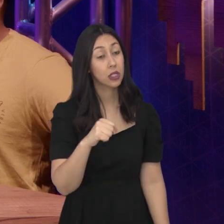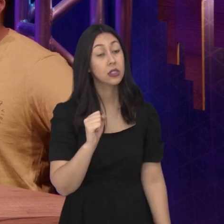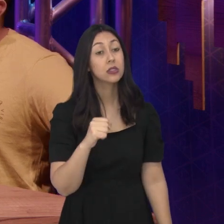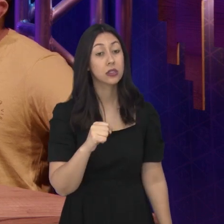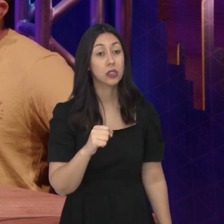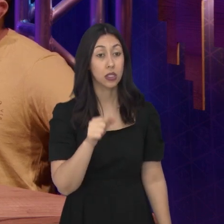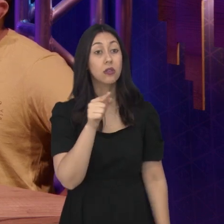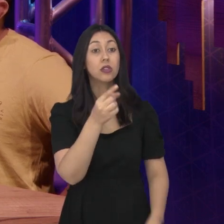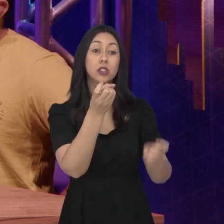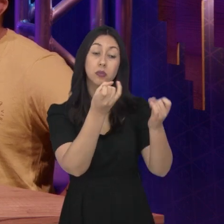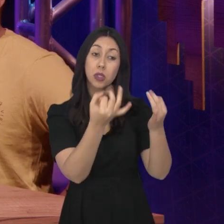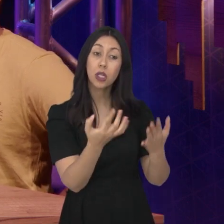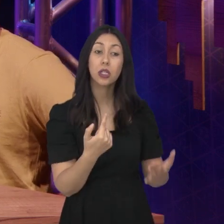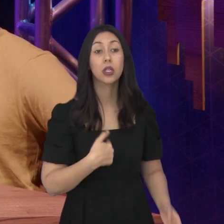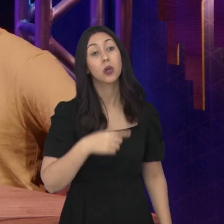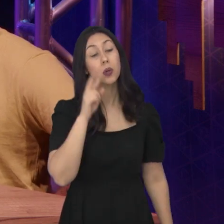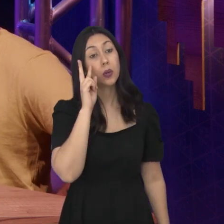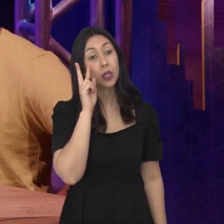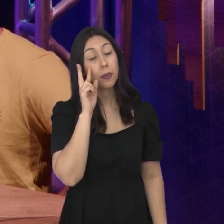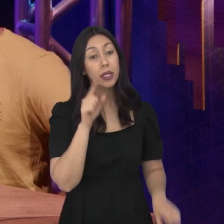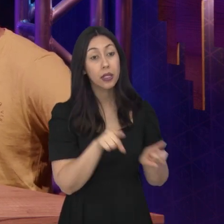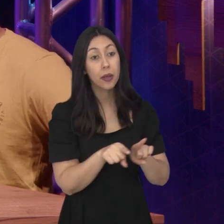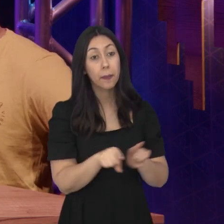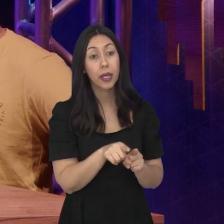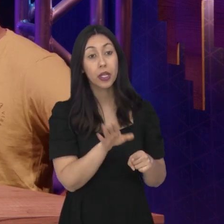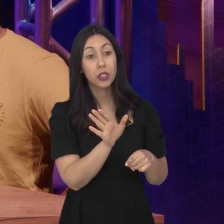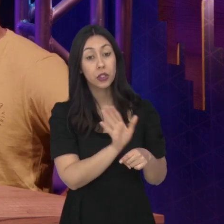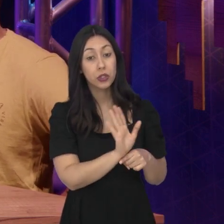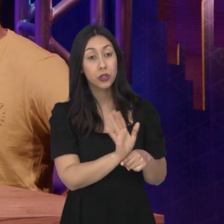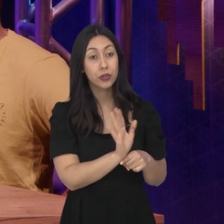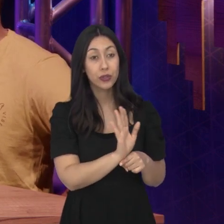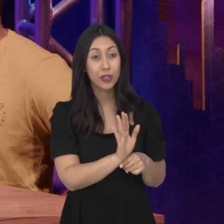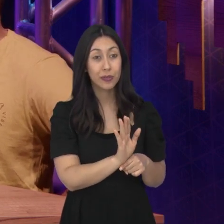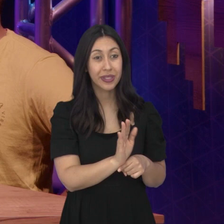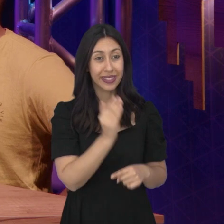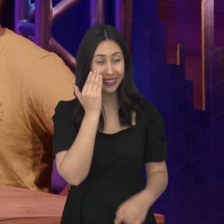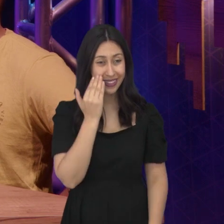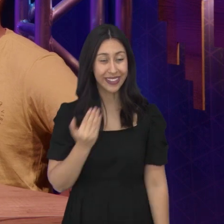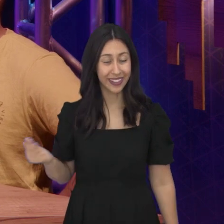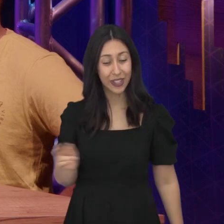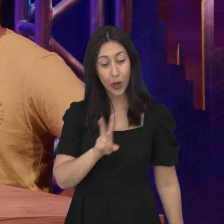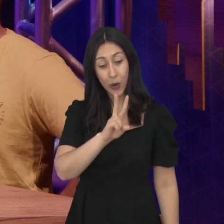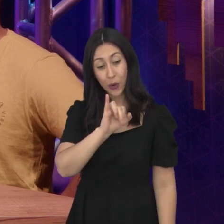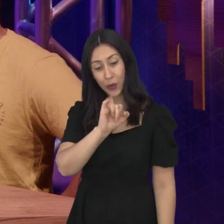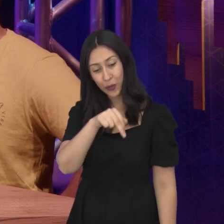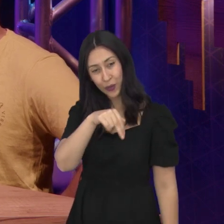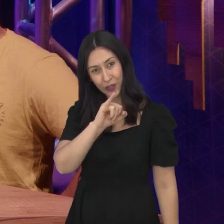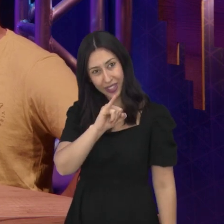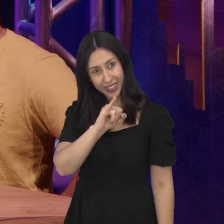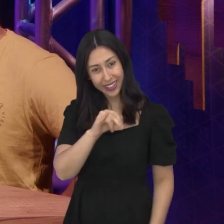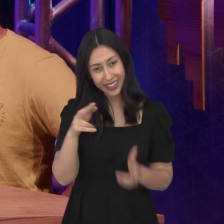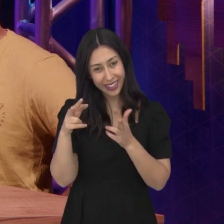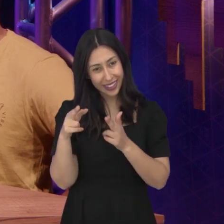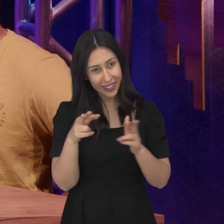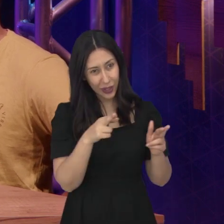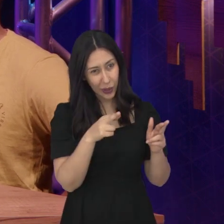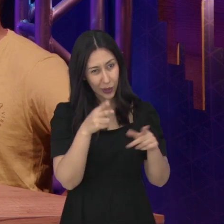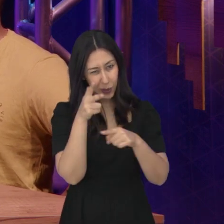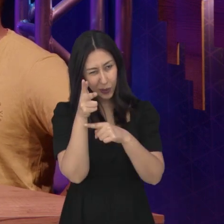realmente. E você foi falando, Samu, e eu lembrei até de um filme, o Vini, aqui, nosso